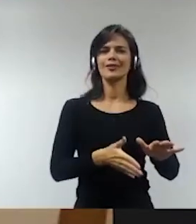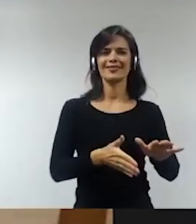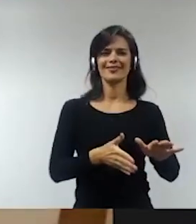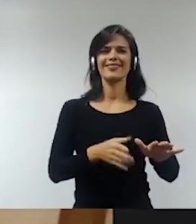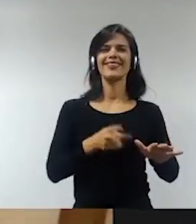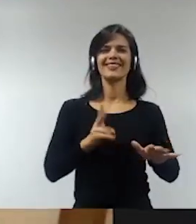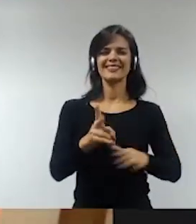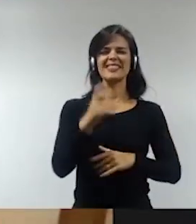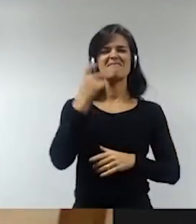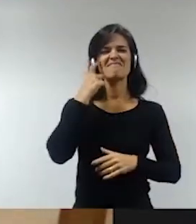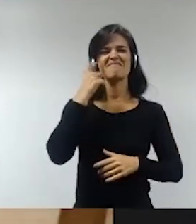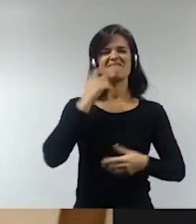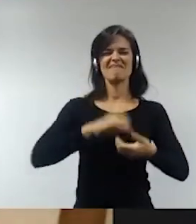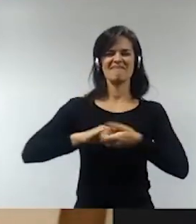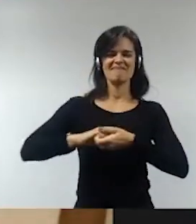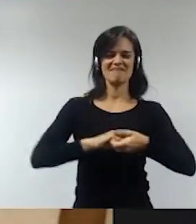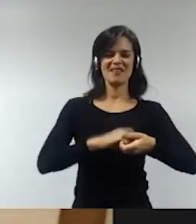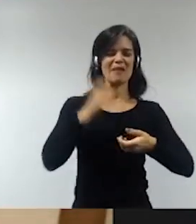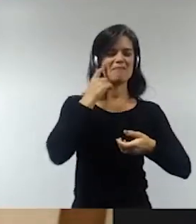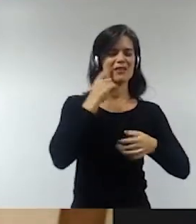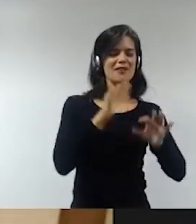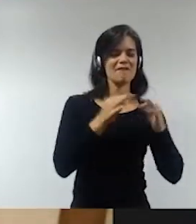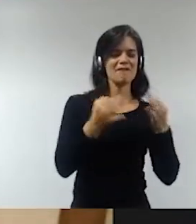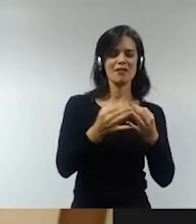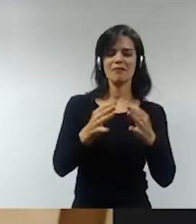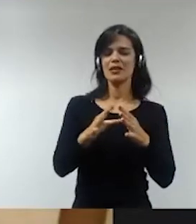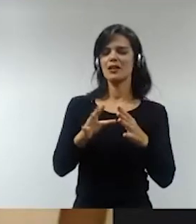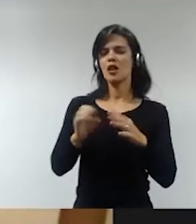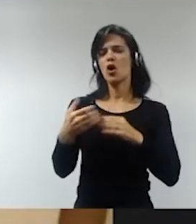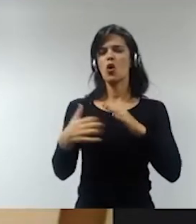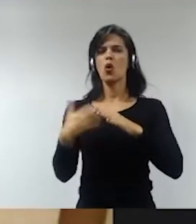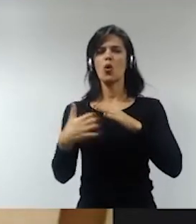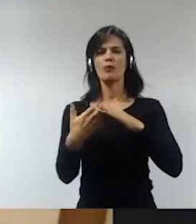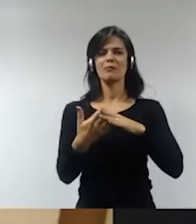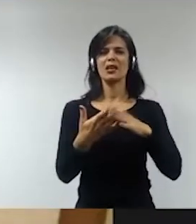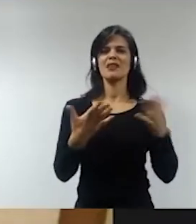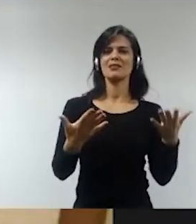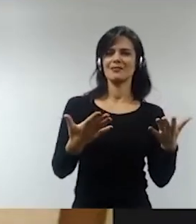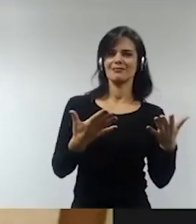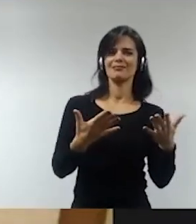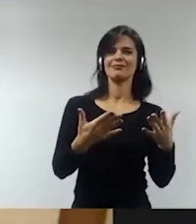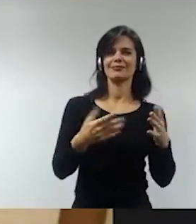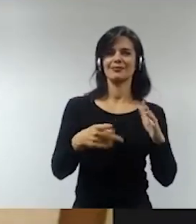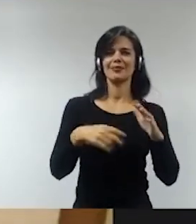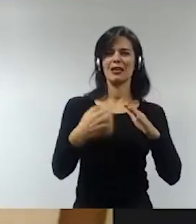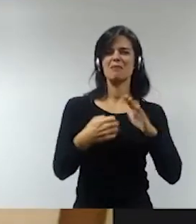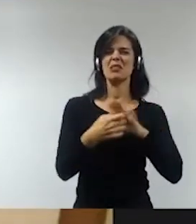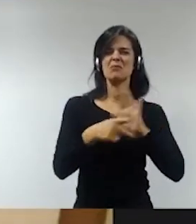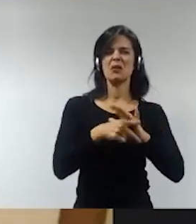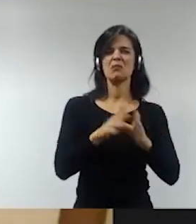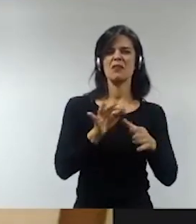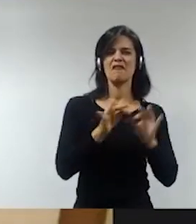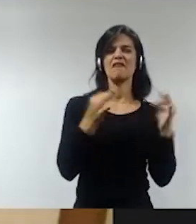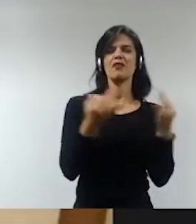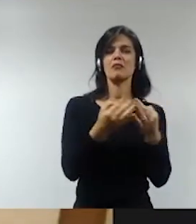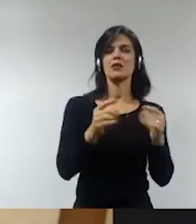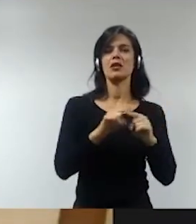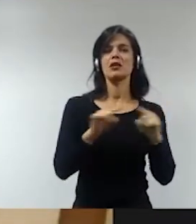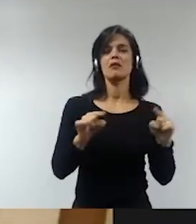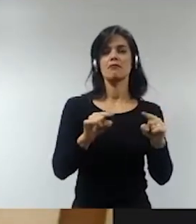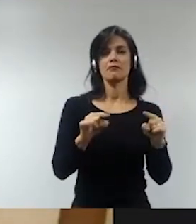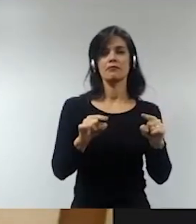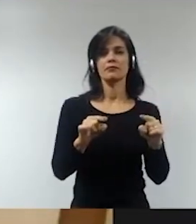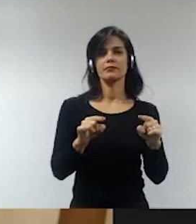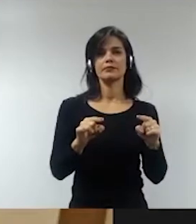conflitos entre famílias, né? Conflitos, no máximo, entre empresas familiares. Mas eu sempre digo isso, atrás de